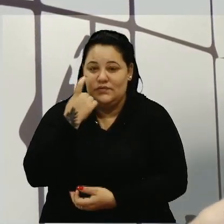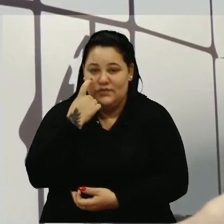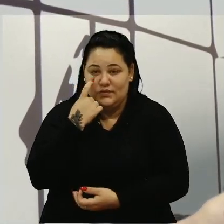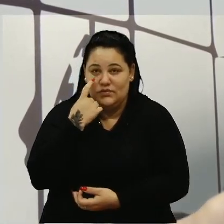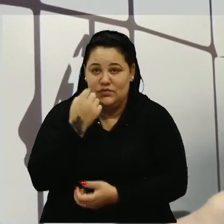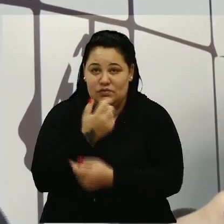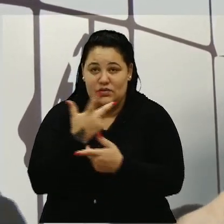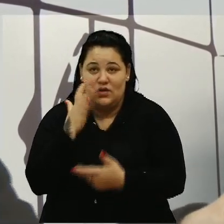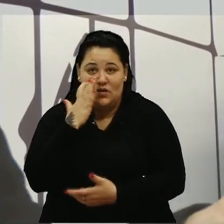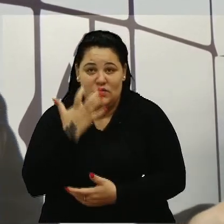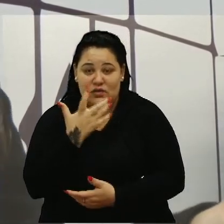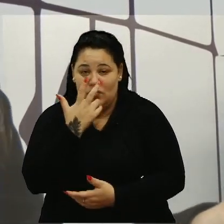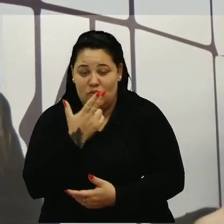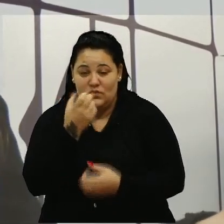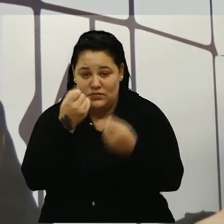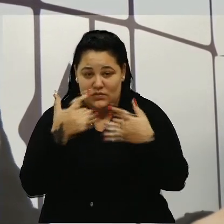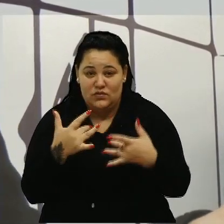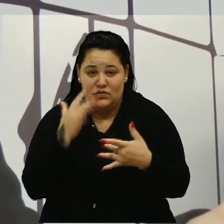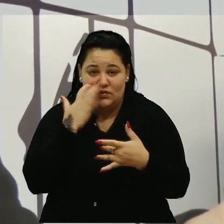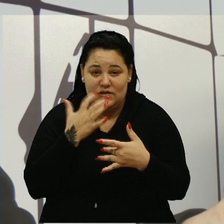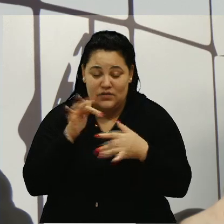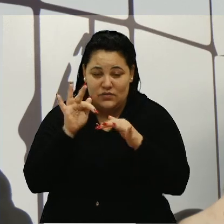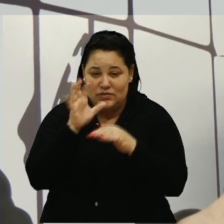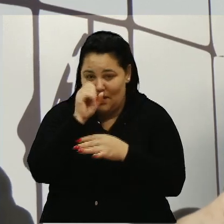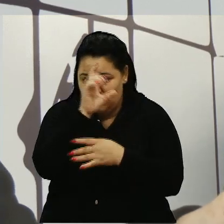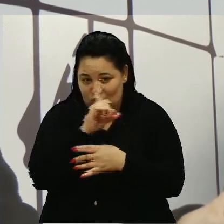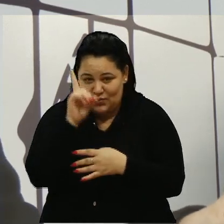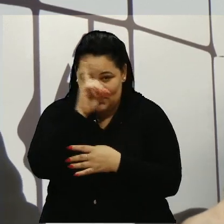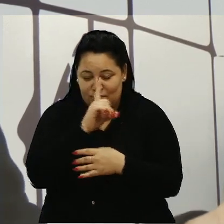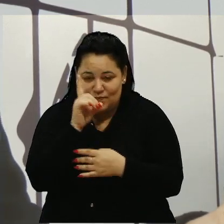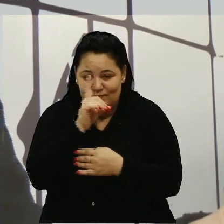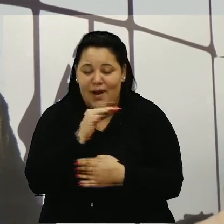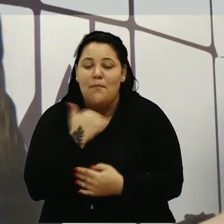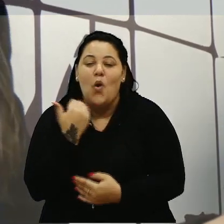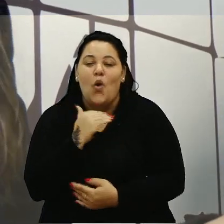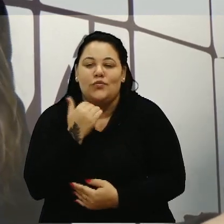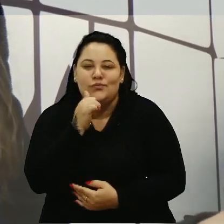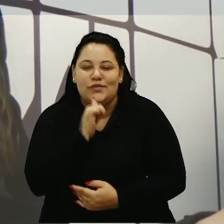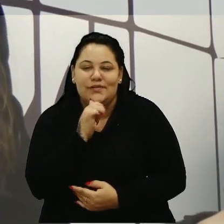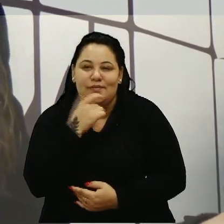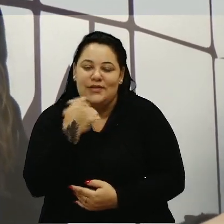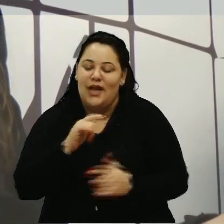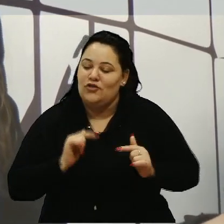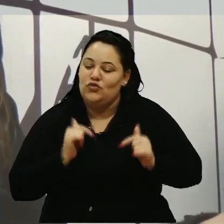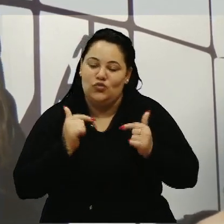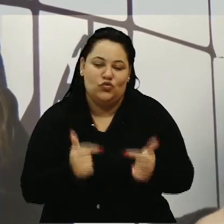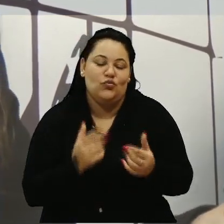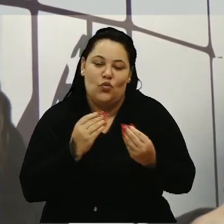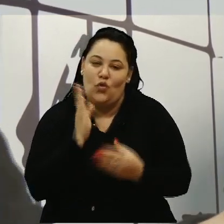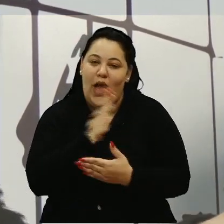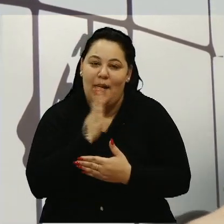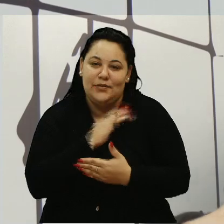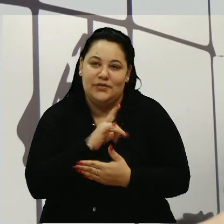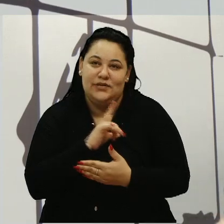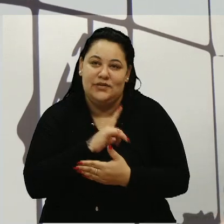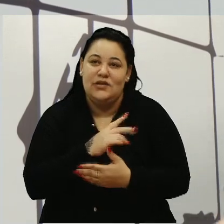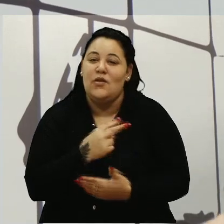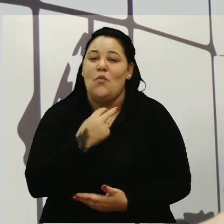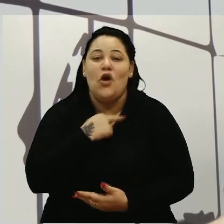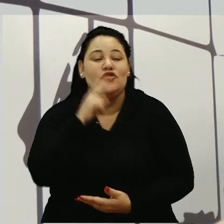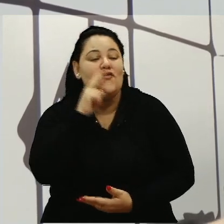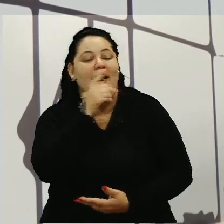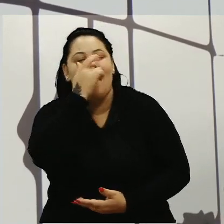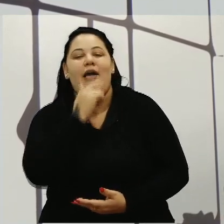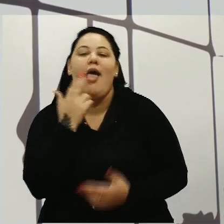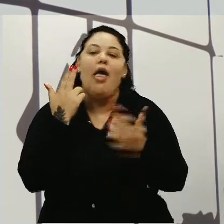acontecimentos como foi do final de semana, isso nos coloca de forma urgente que medidas precisam ser tomadas. A gente não pode ver isso e achar que é